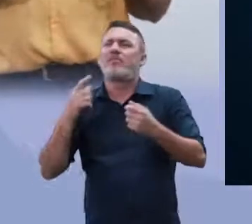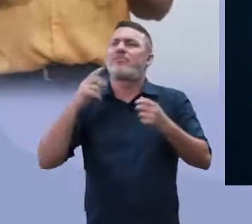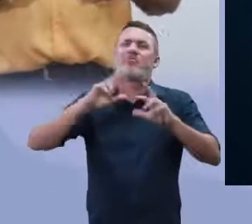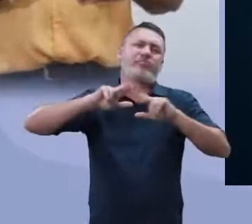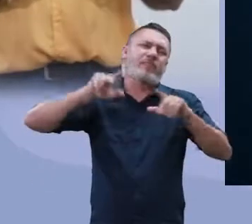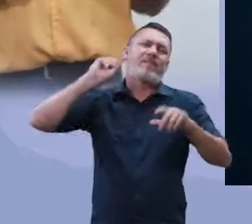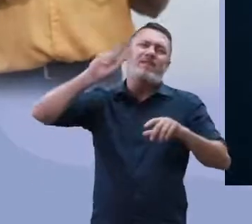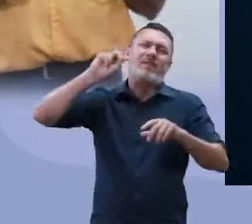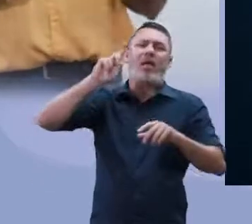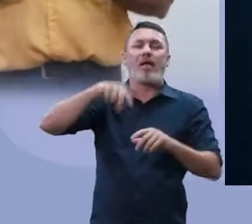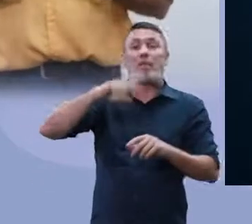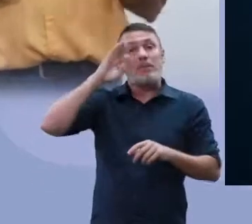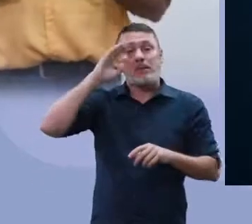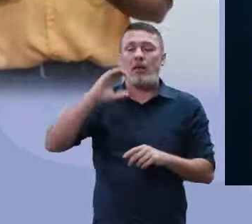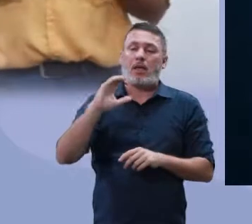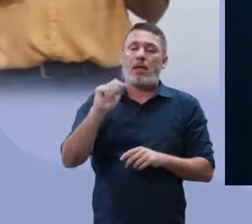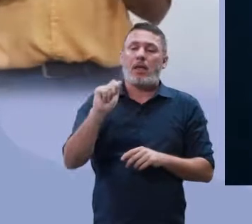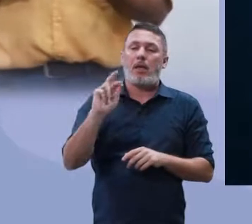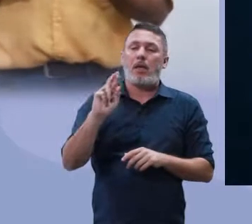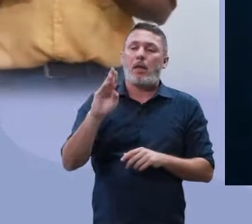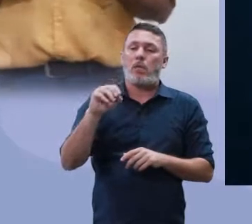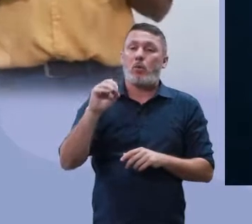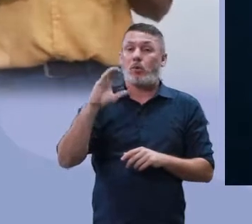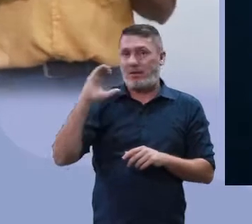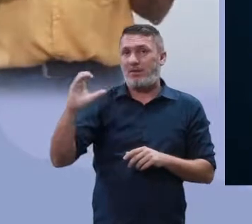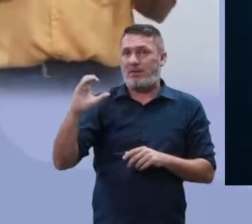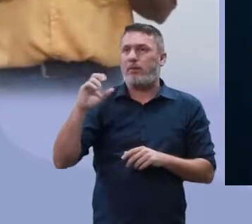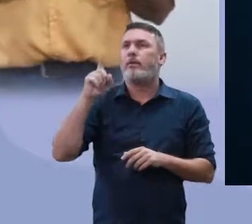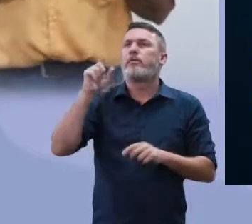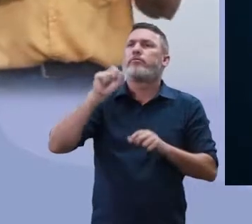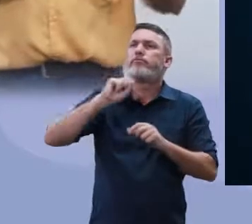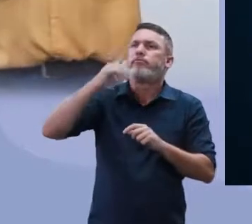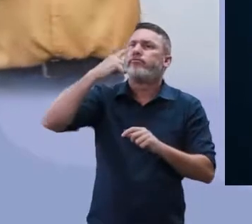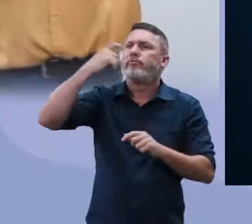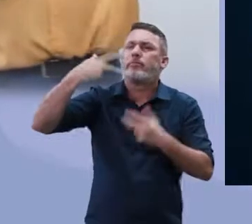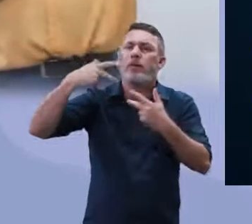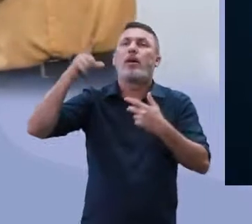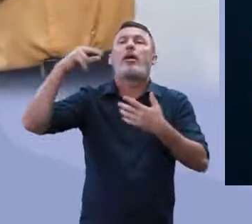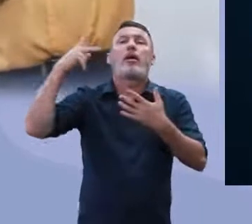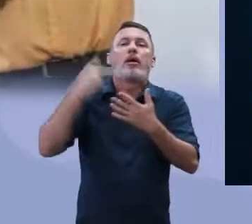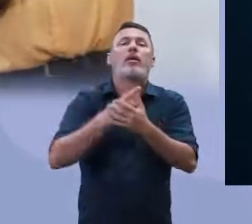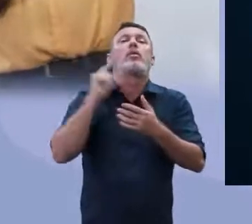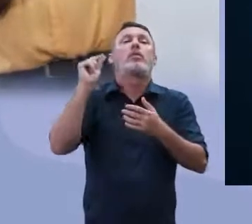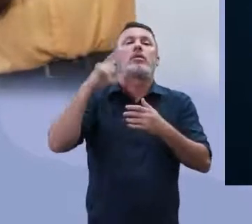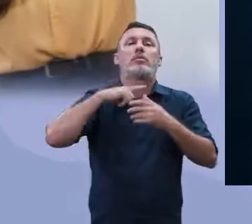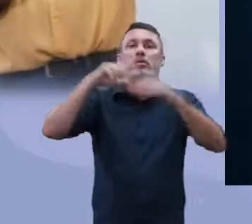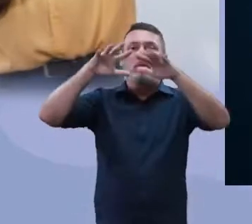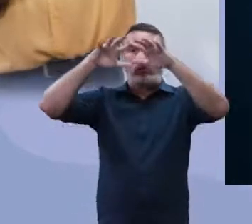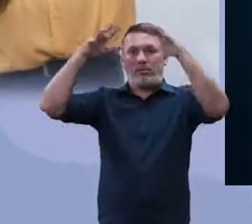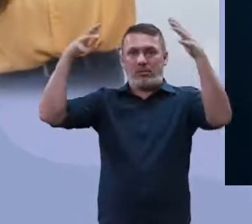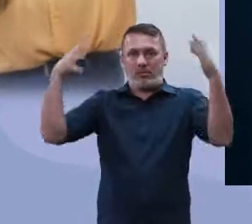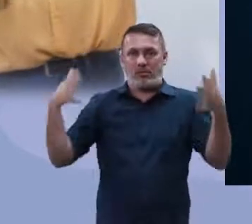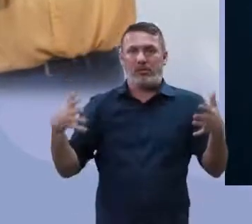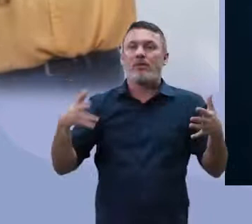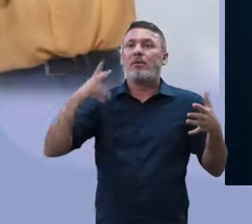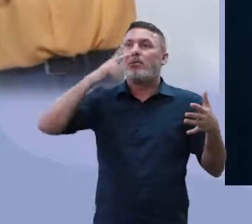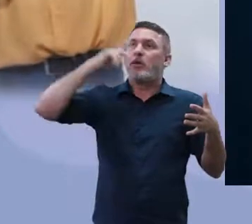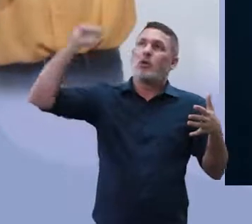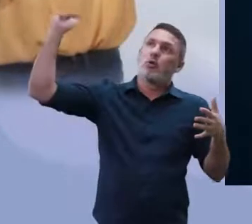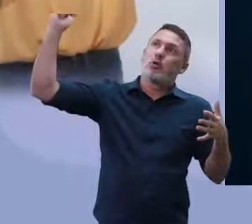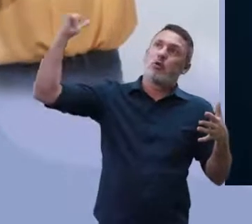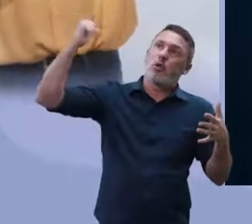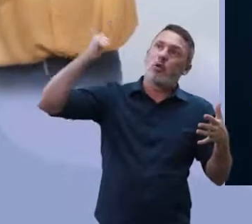de carbono, esses poluentes fazem o quê? Esses poluentes, eles vão impedir que o calor